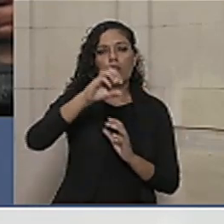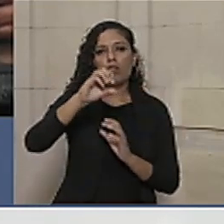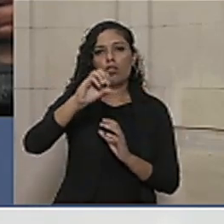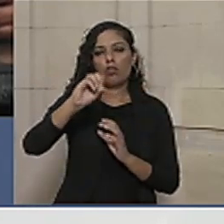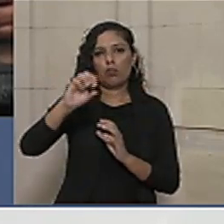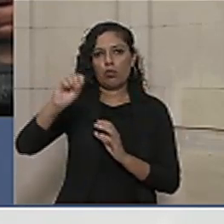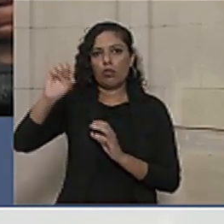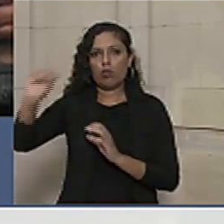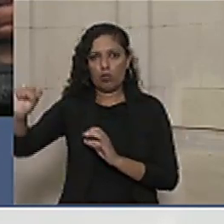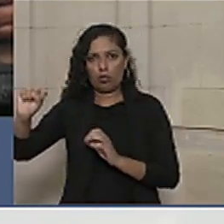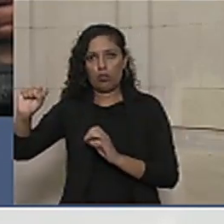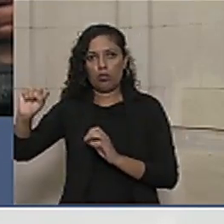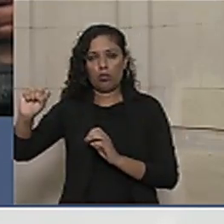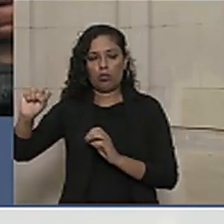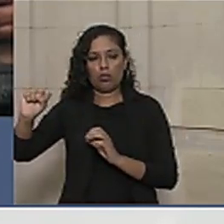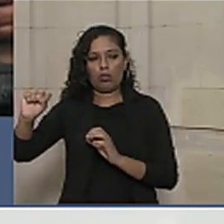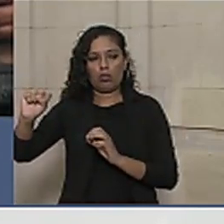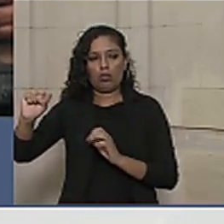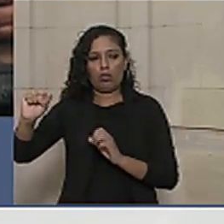de